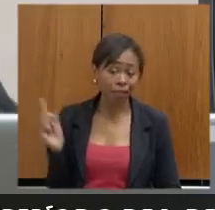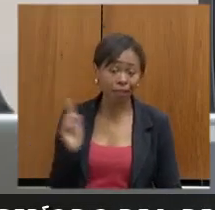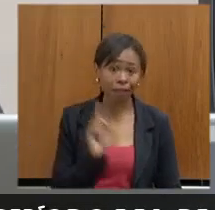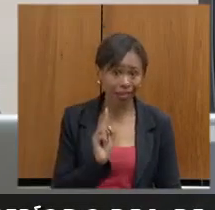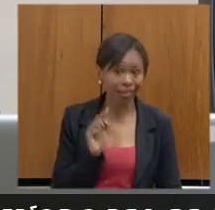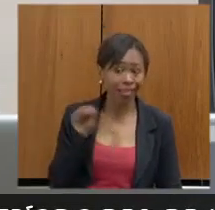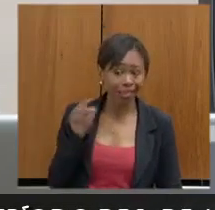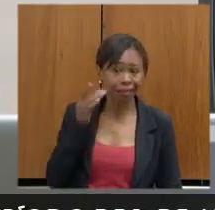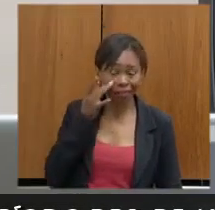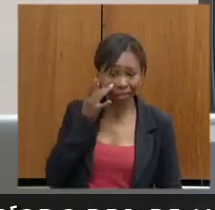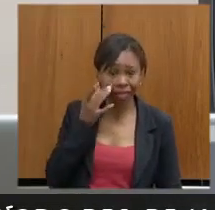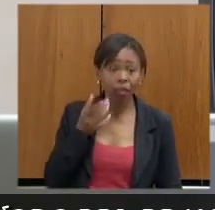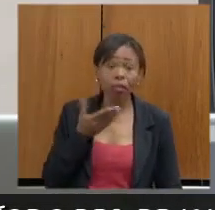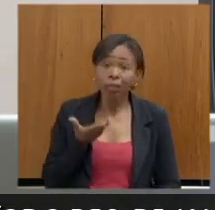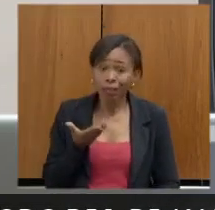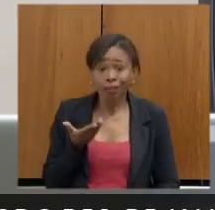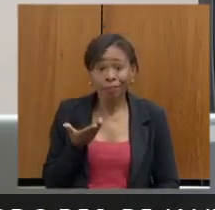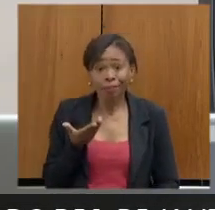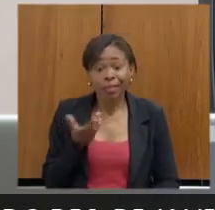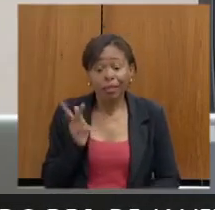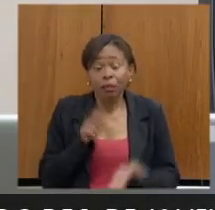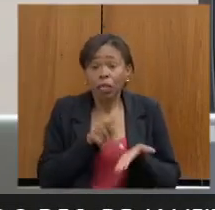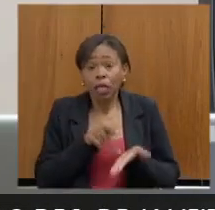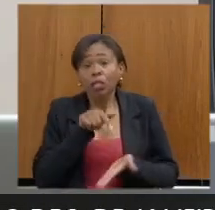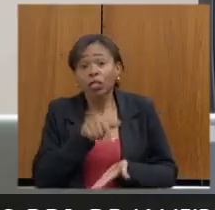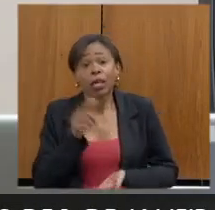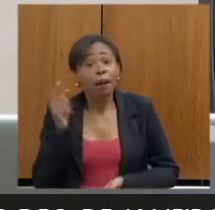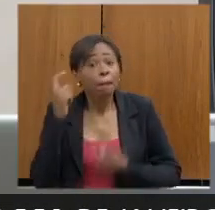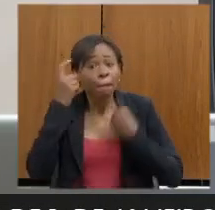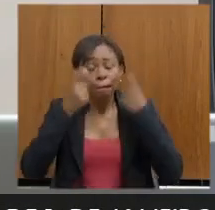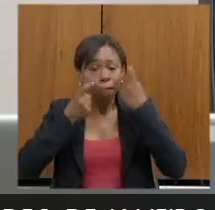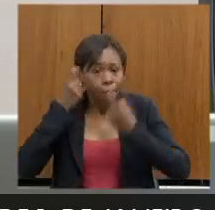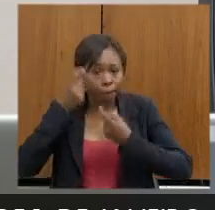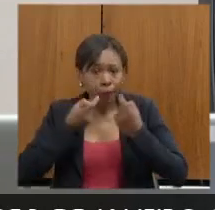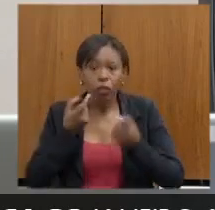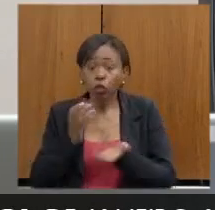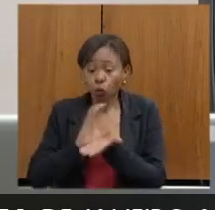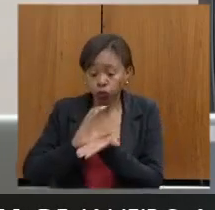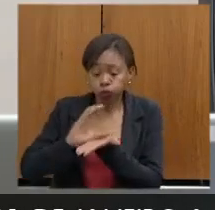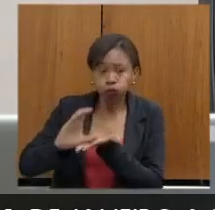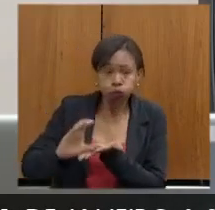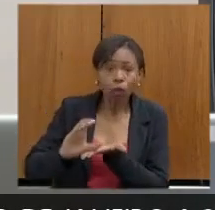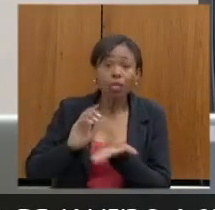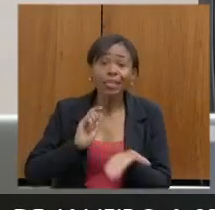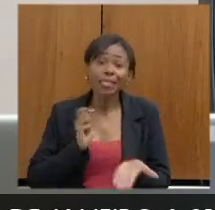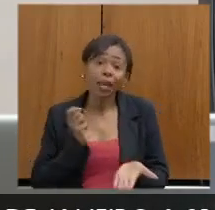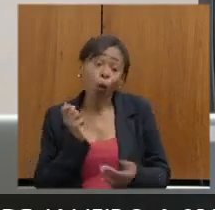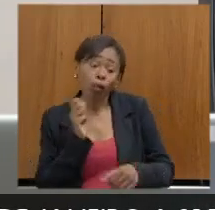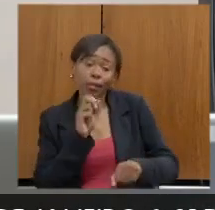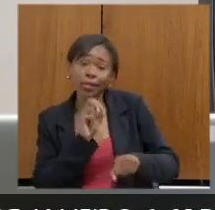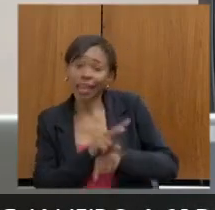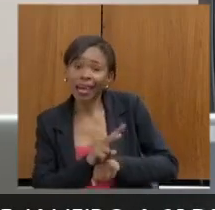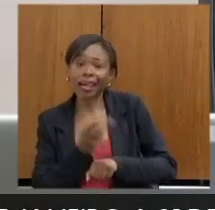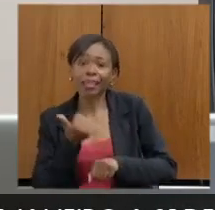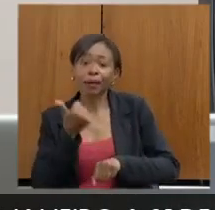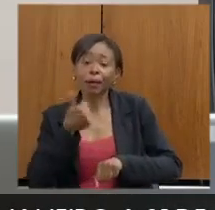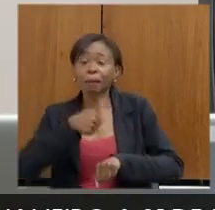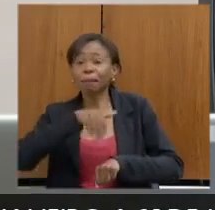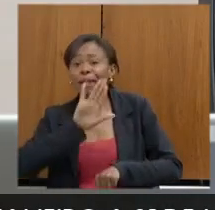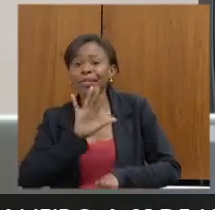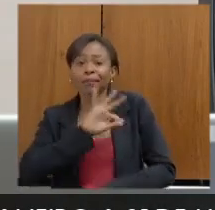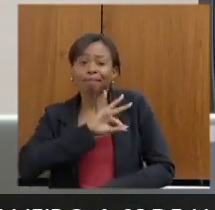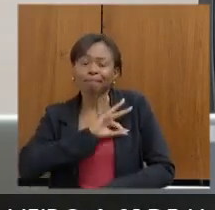impacta inclusive na contratação efetivo que é um investimento que é feito é pela pelo governo Estado